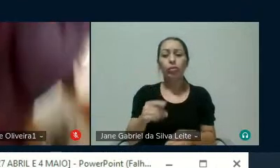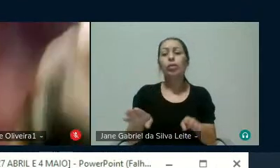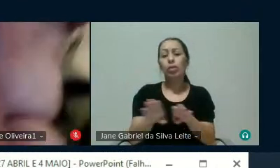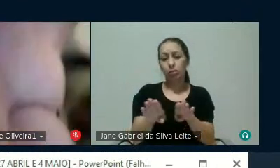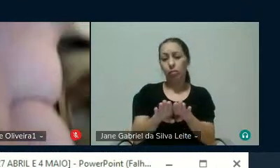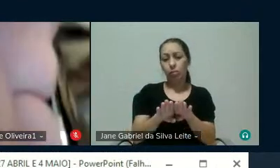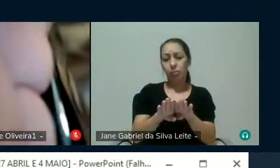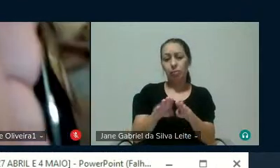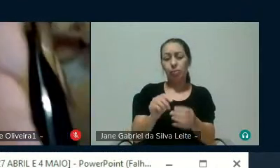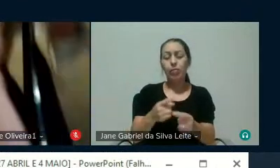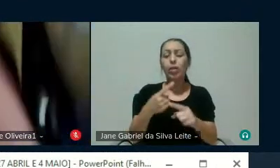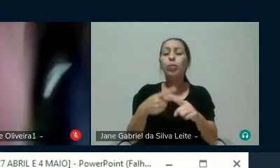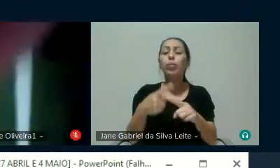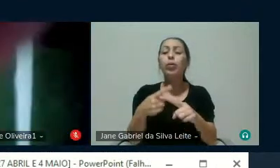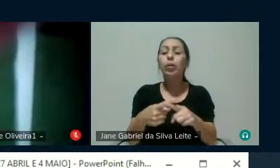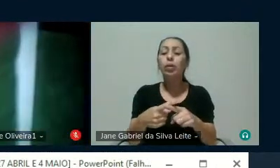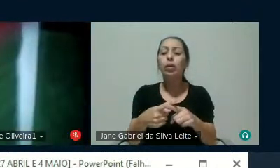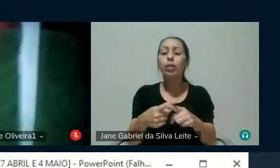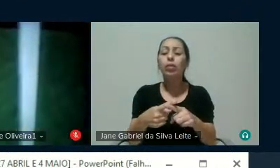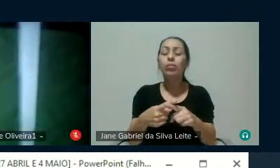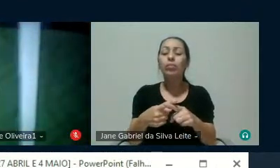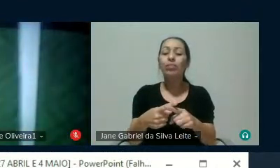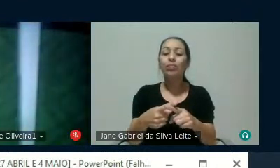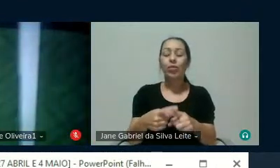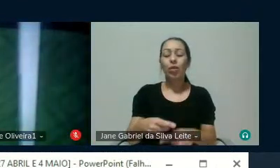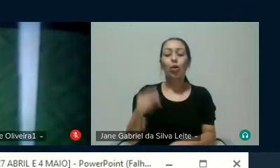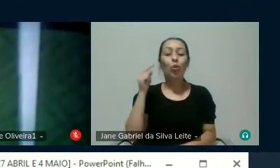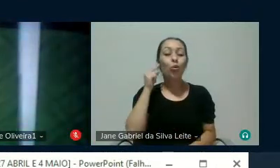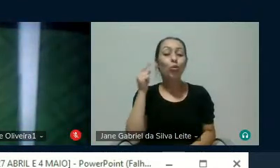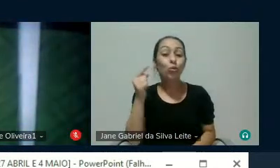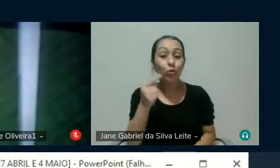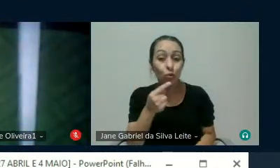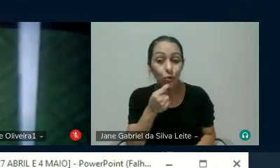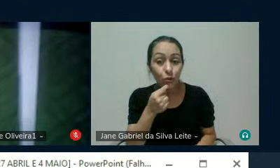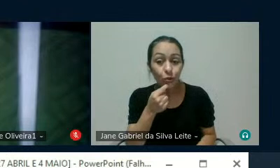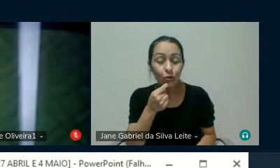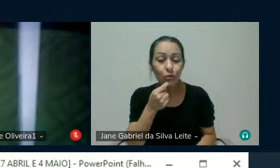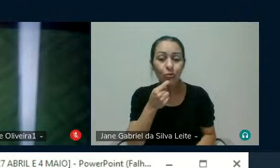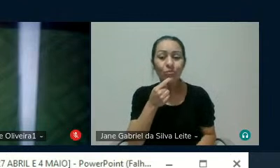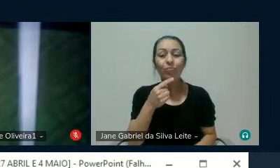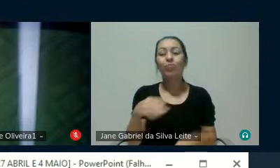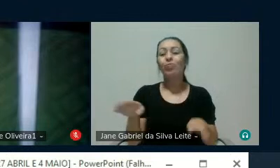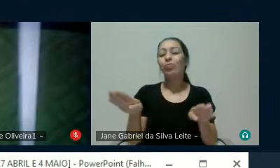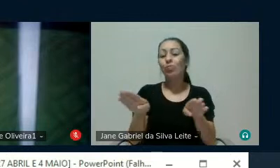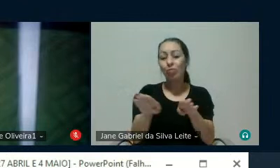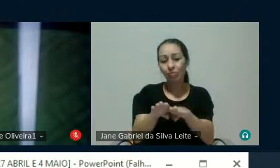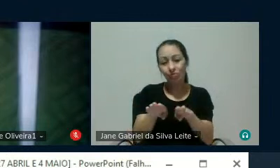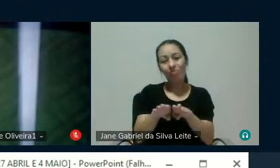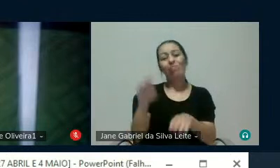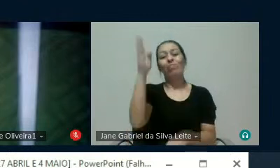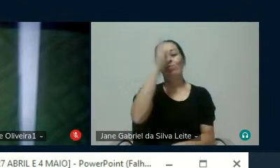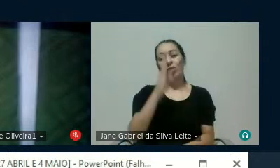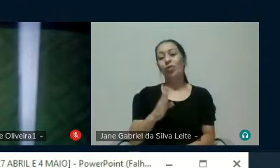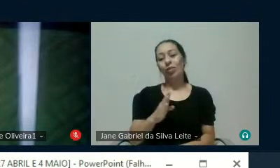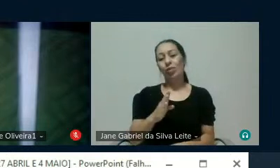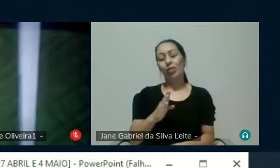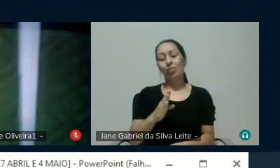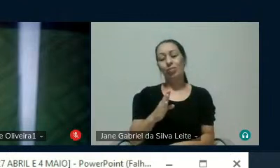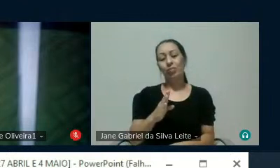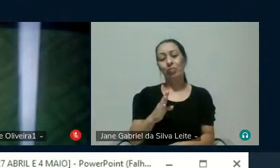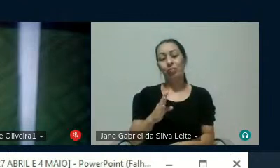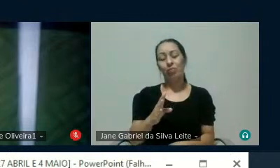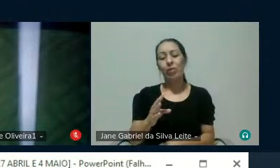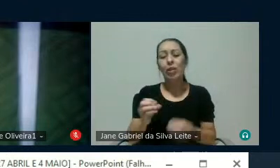Porque o povo surdo, ele é brasileiro e ele cria a literatura dentro do contexto nacional. Ele mora